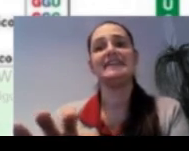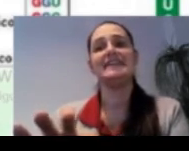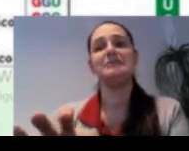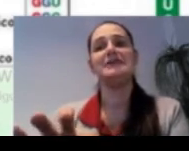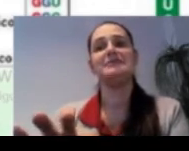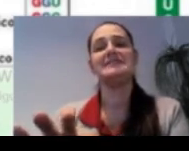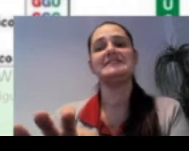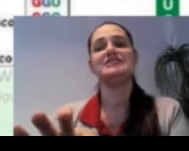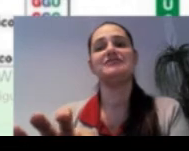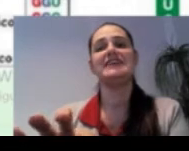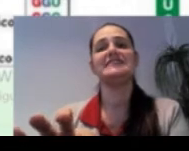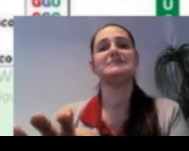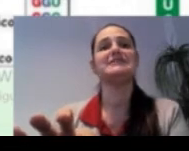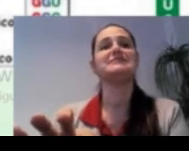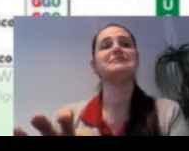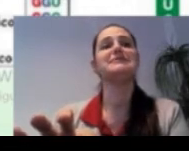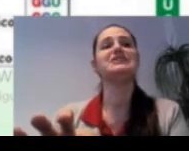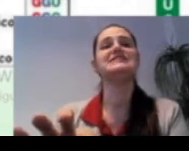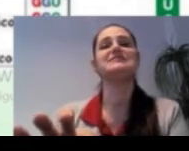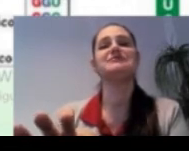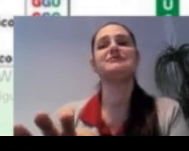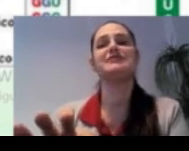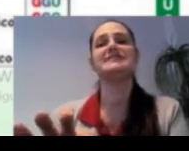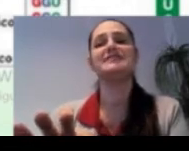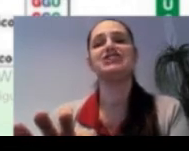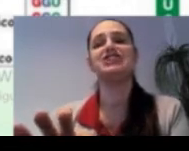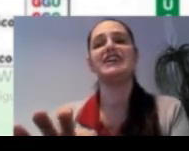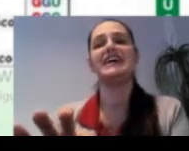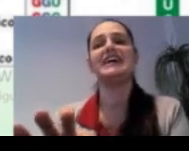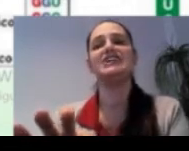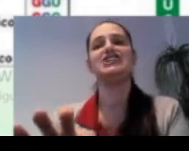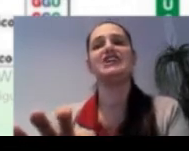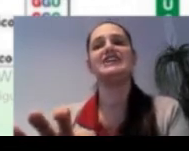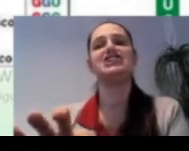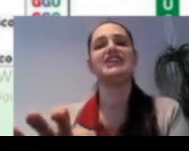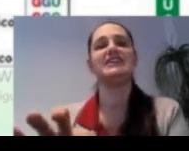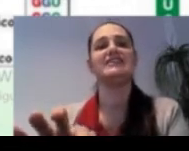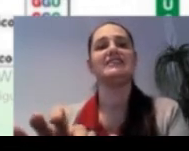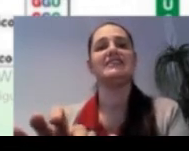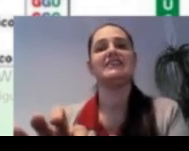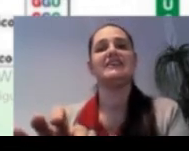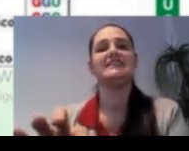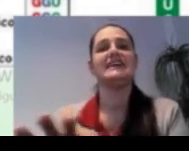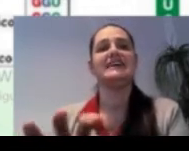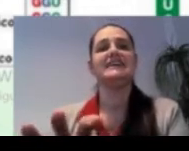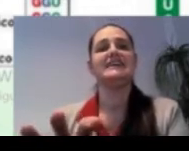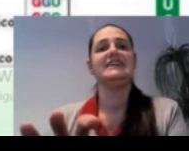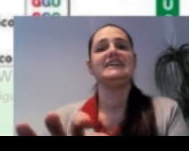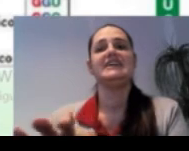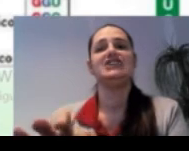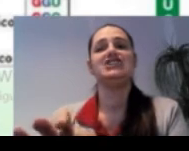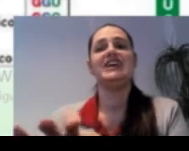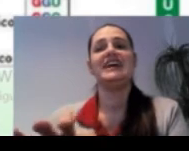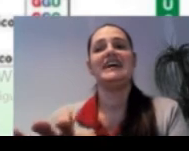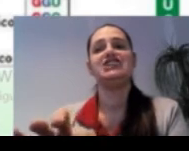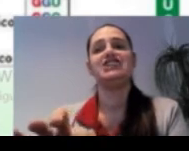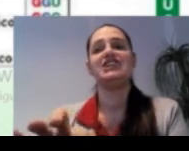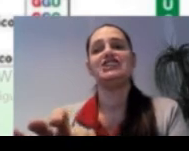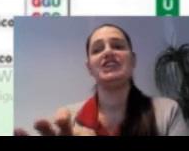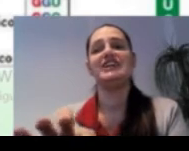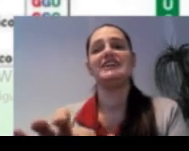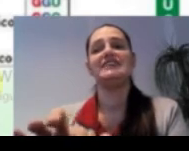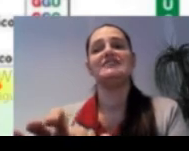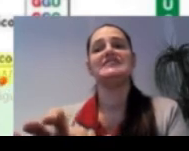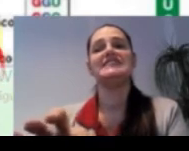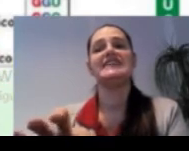Aqui até teria uma diferença, mas imagine se fosse em vez de GA, GAG, tá? GA